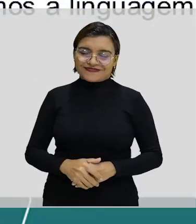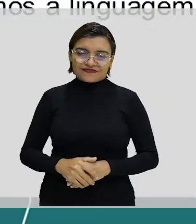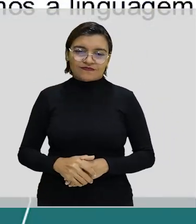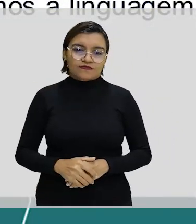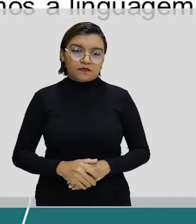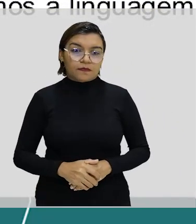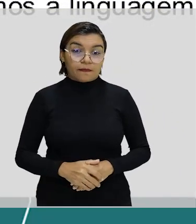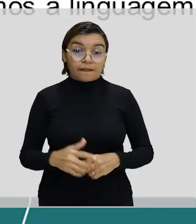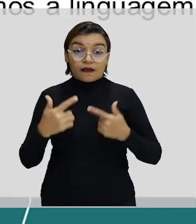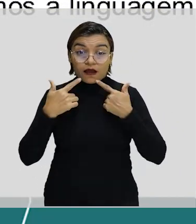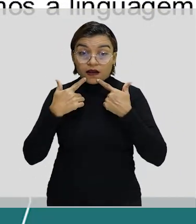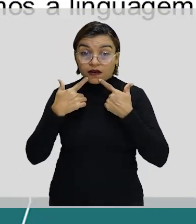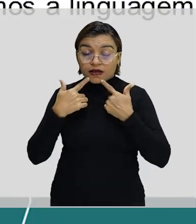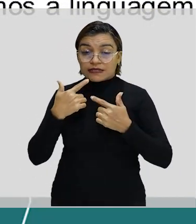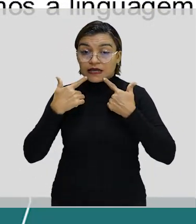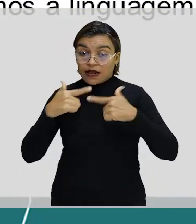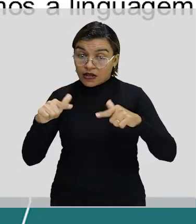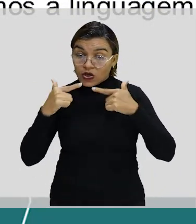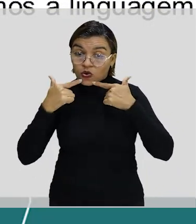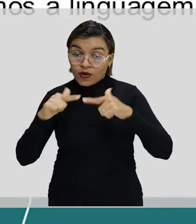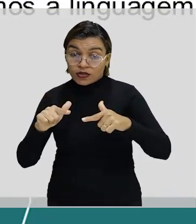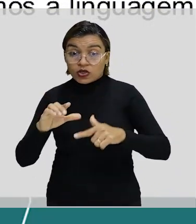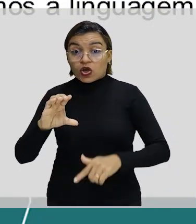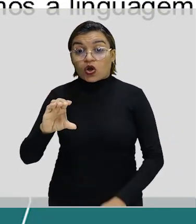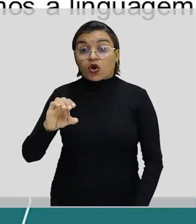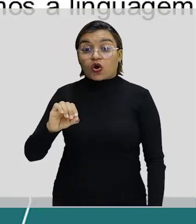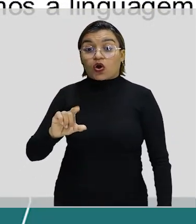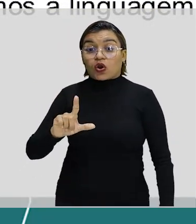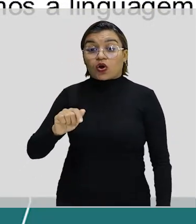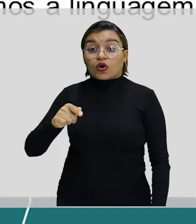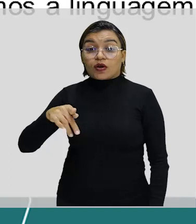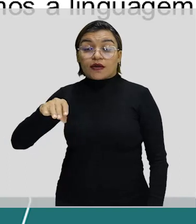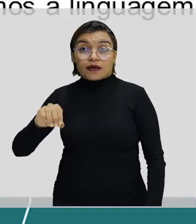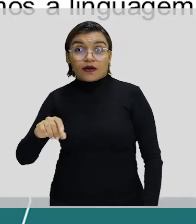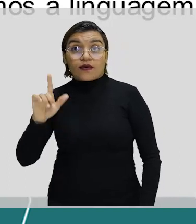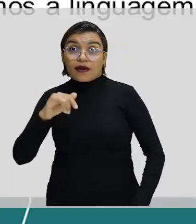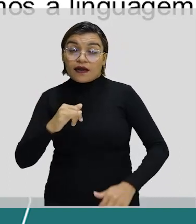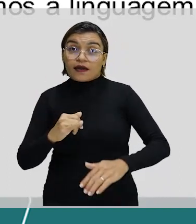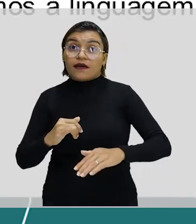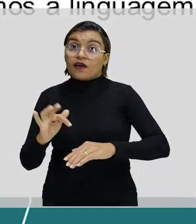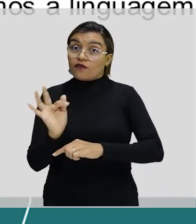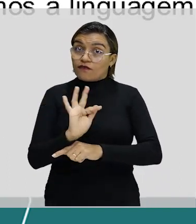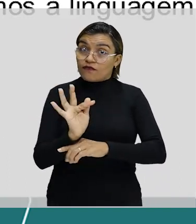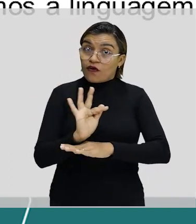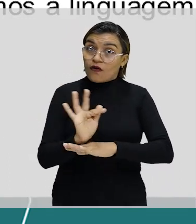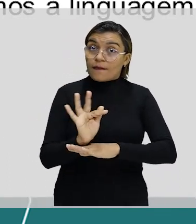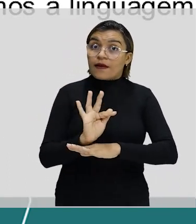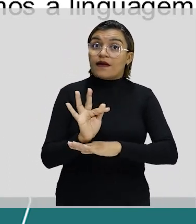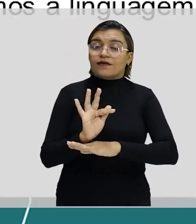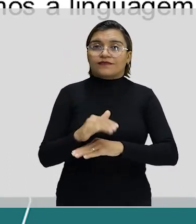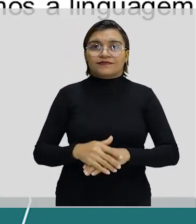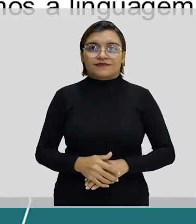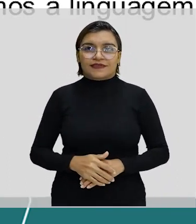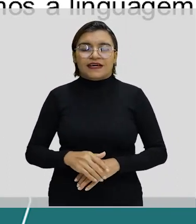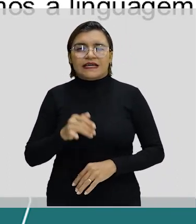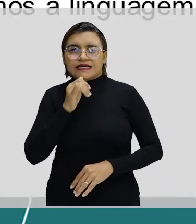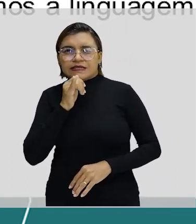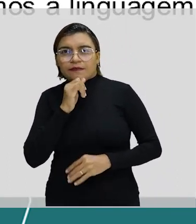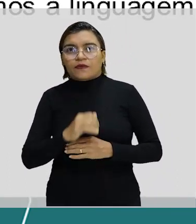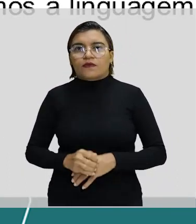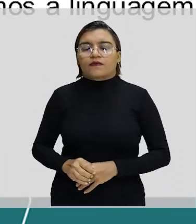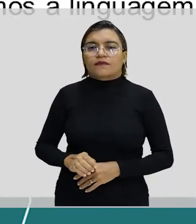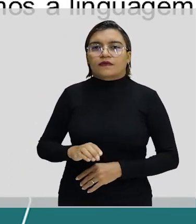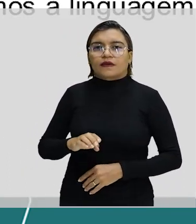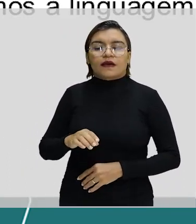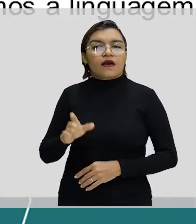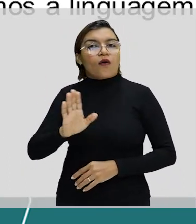A linguagem coloquial é o quê? A linguagem formal. É essa do, ei, tá